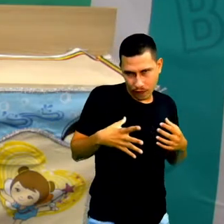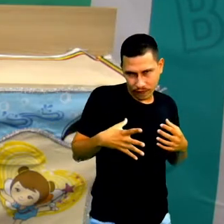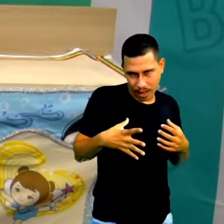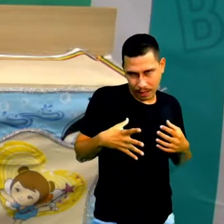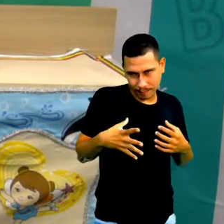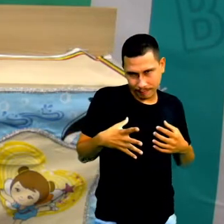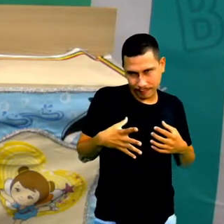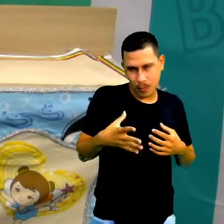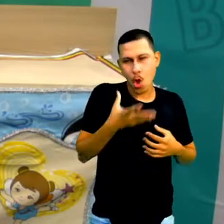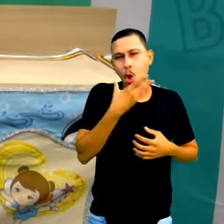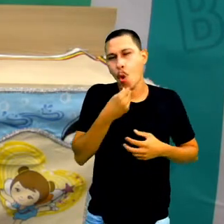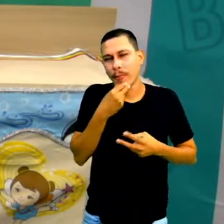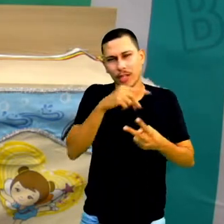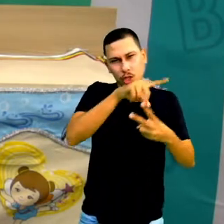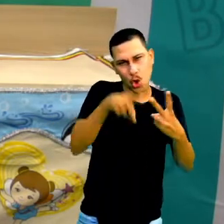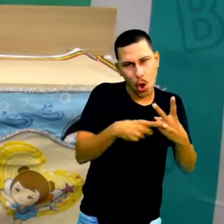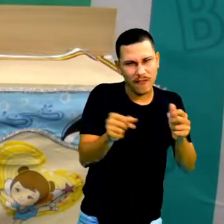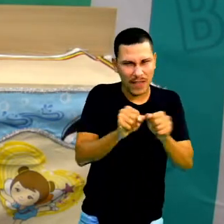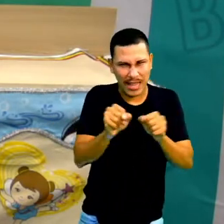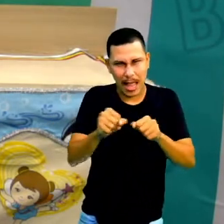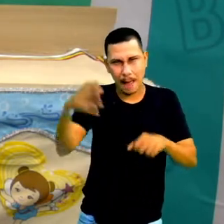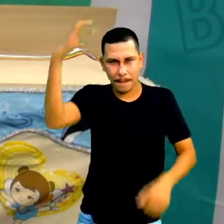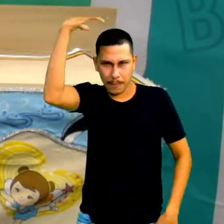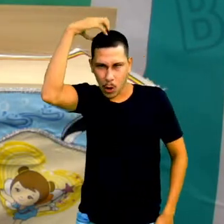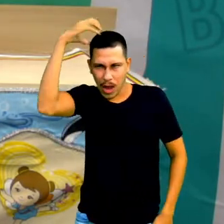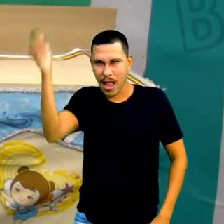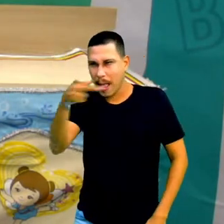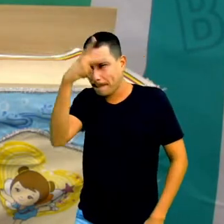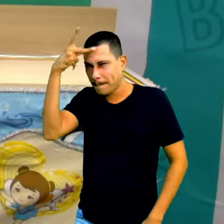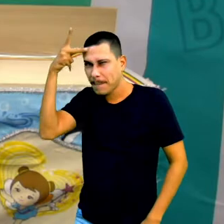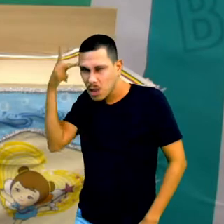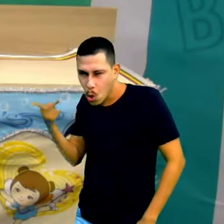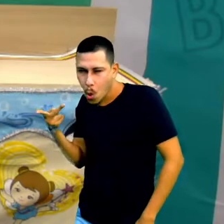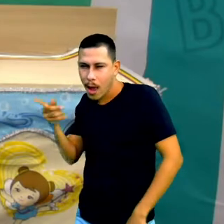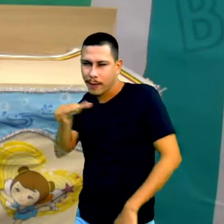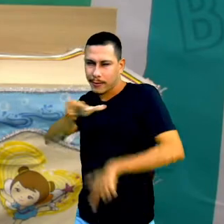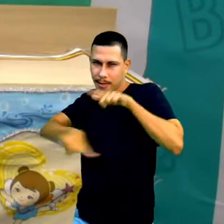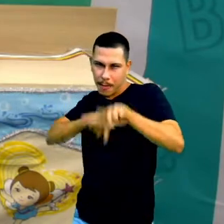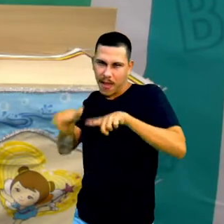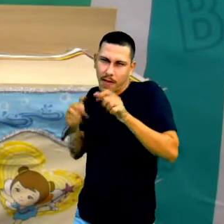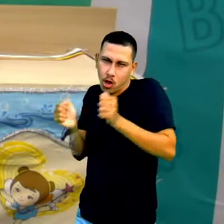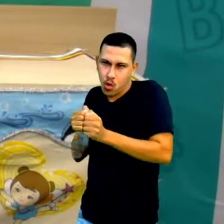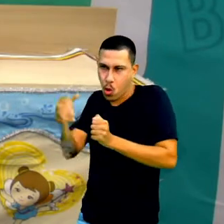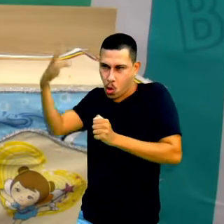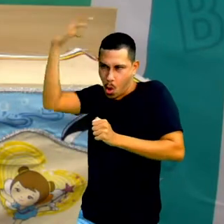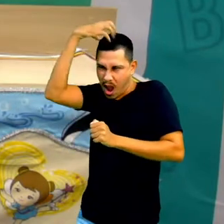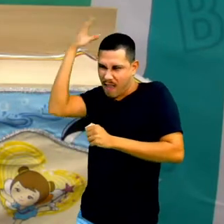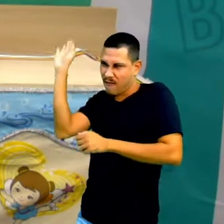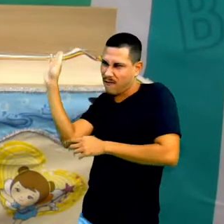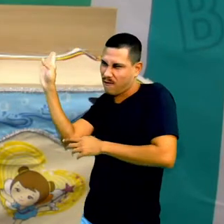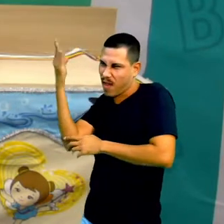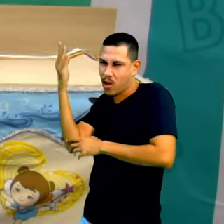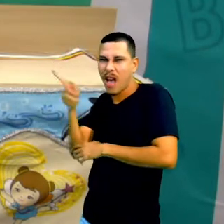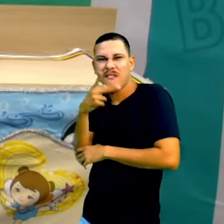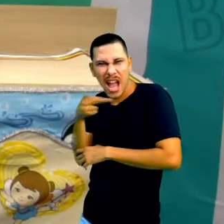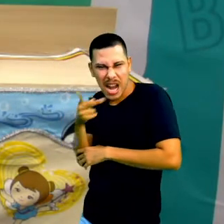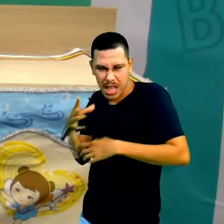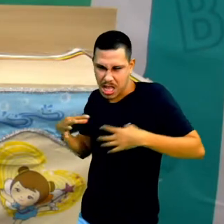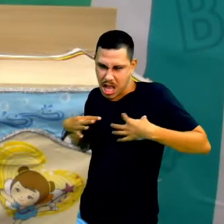iam fazer, se as pessoas que trabalhavam com o rei dissessem que a roupa não era uma roupa